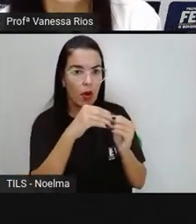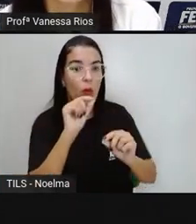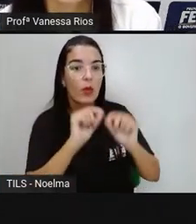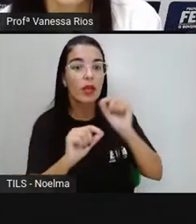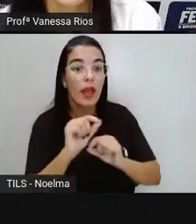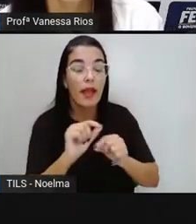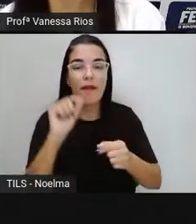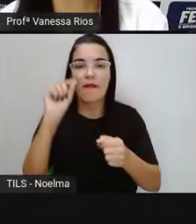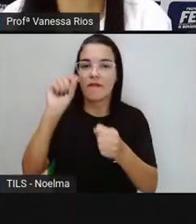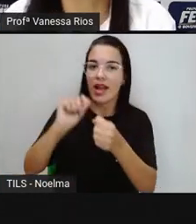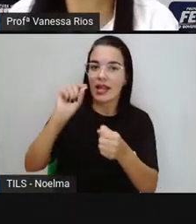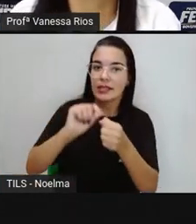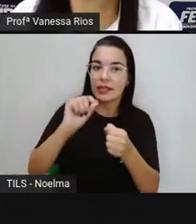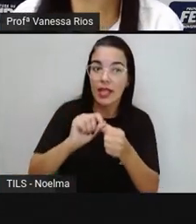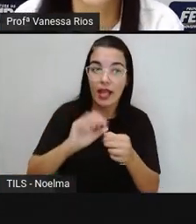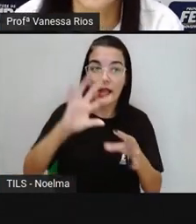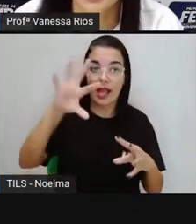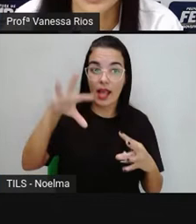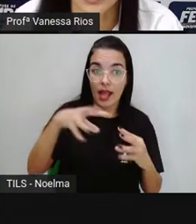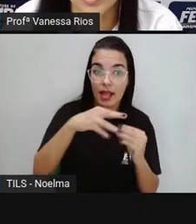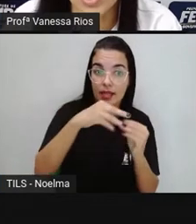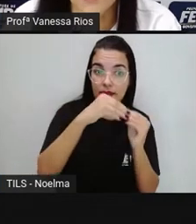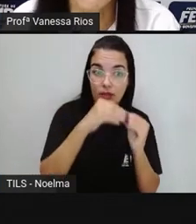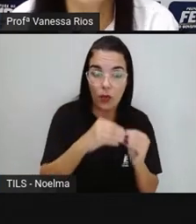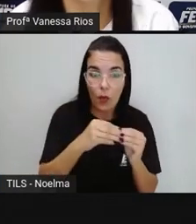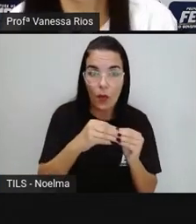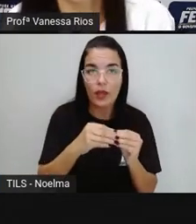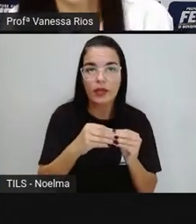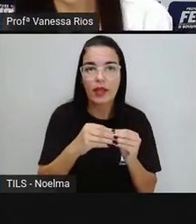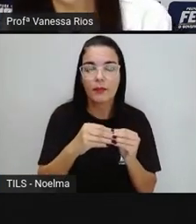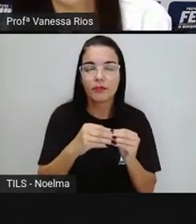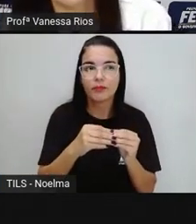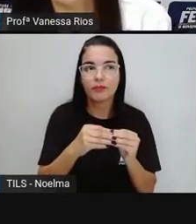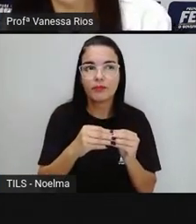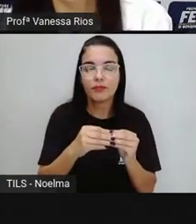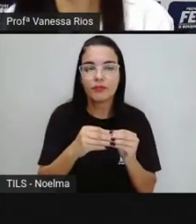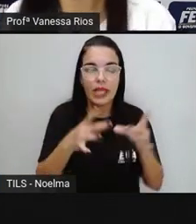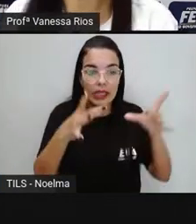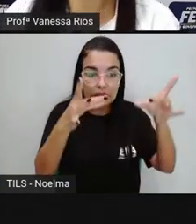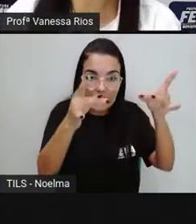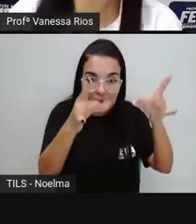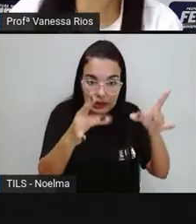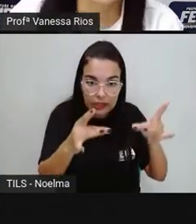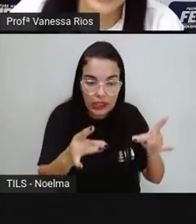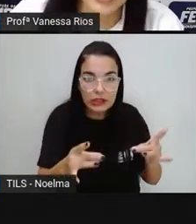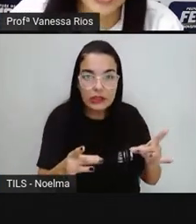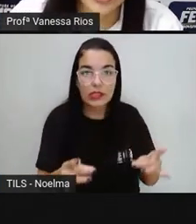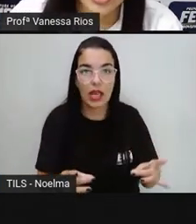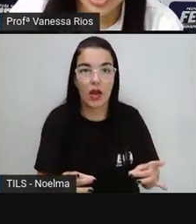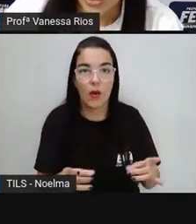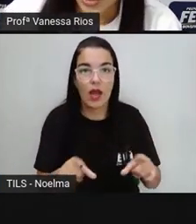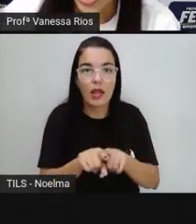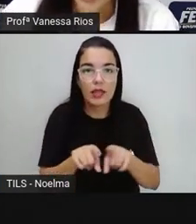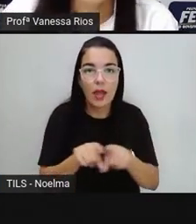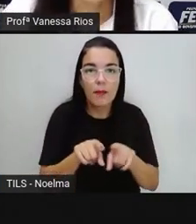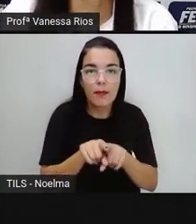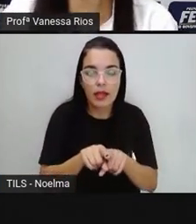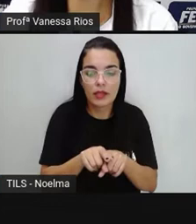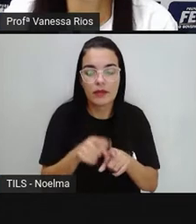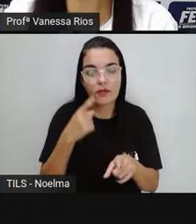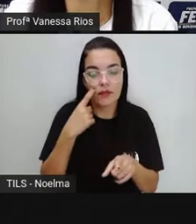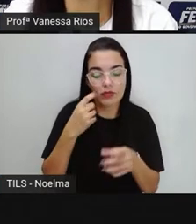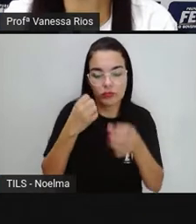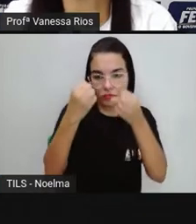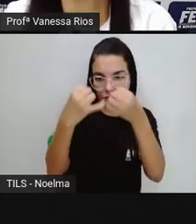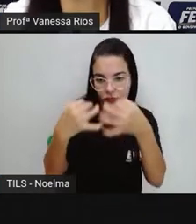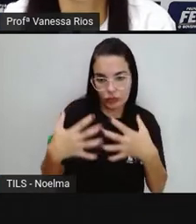resenhar, descrição minuciosa, enumeração, contagem. Justamente